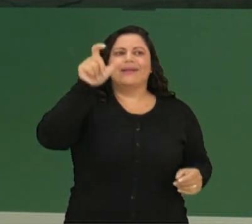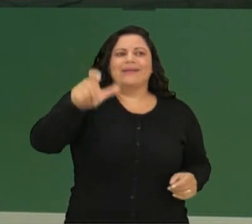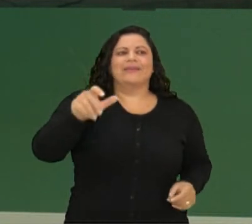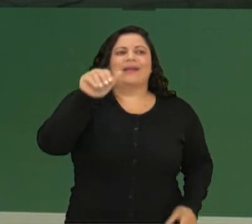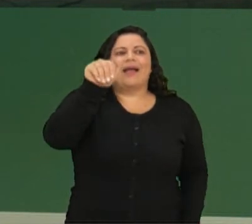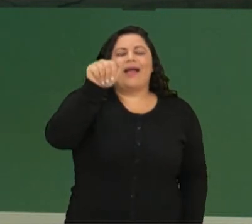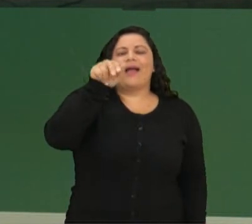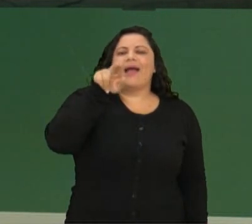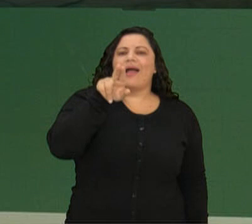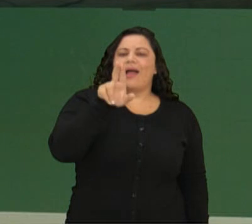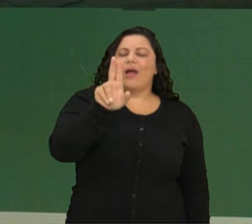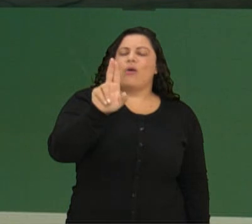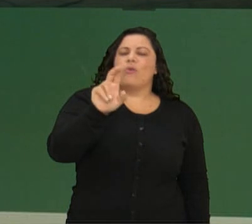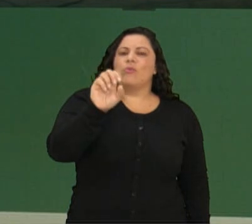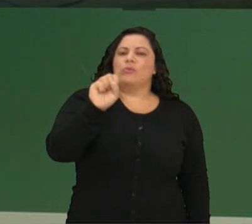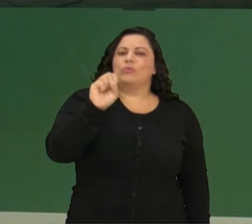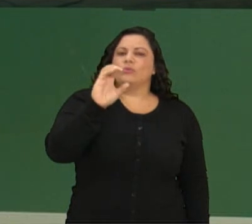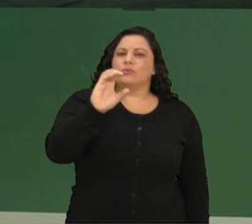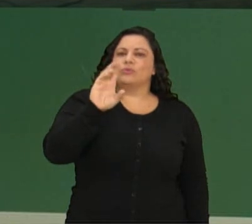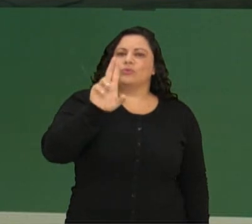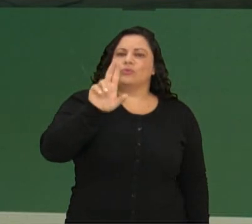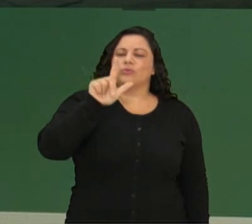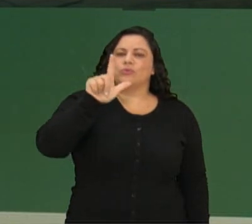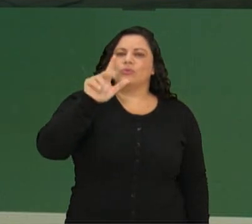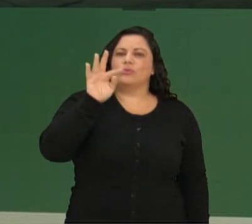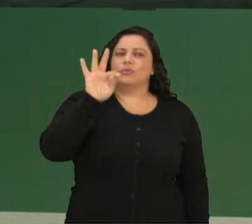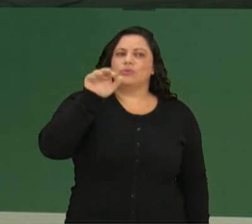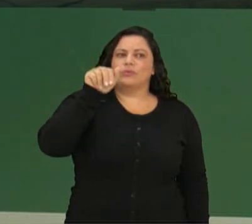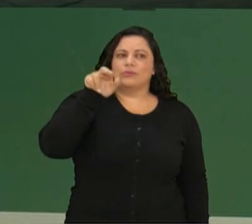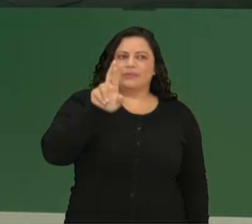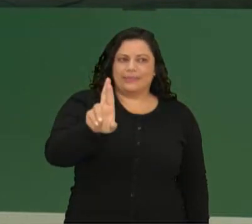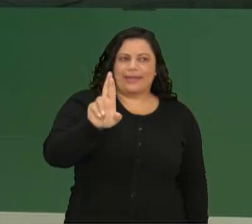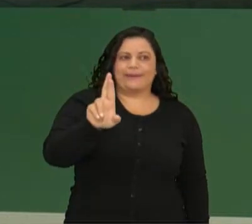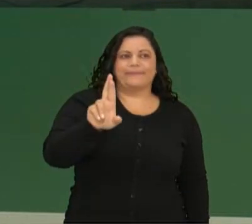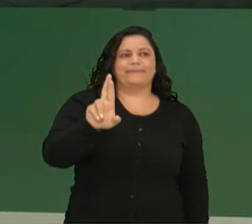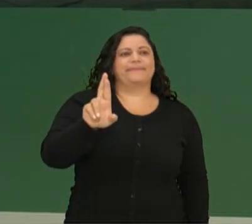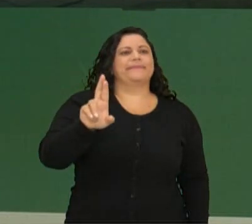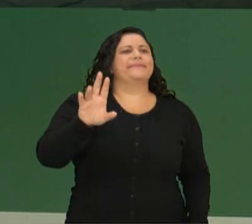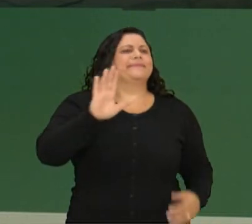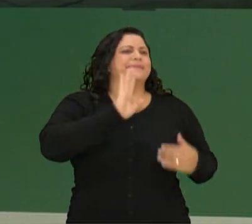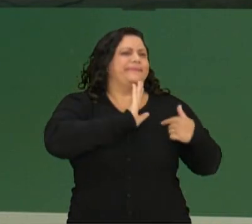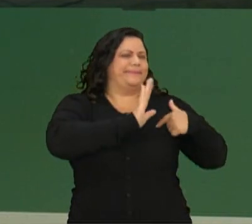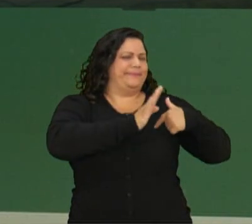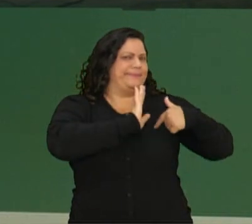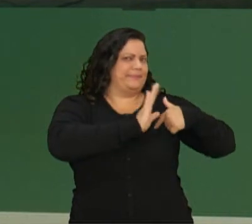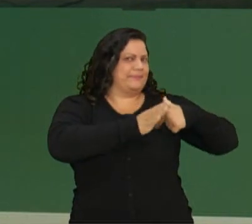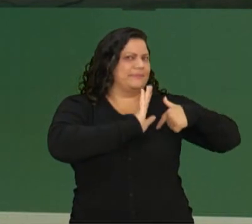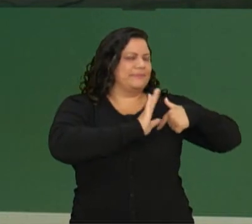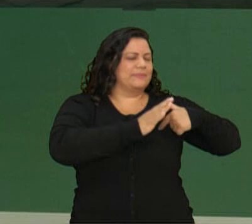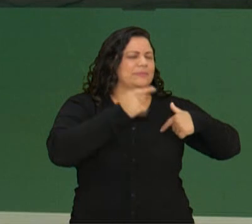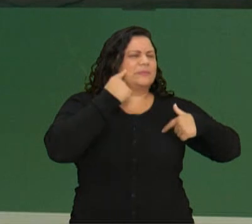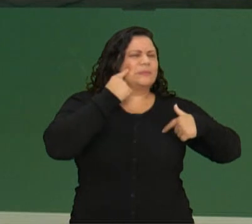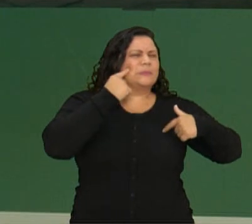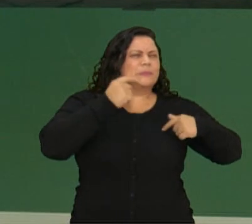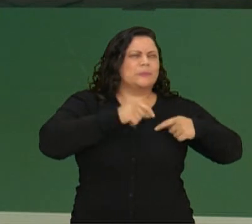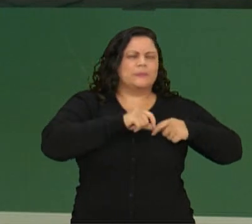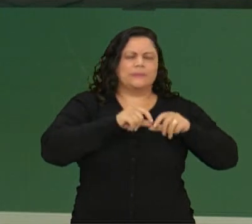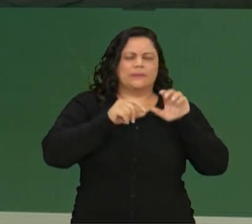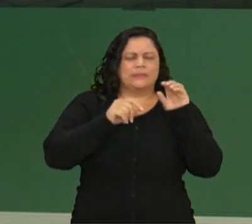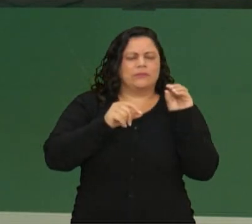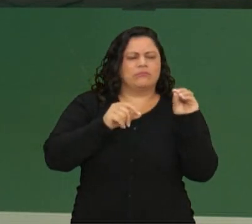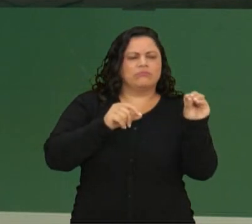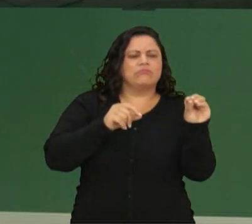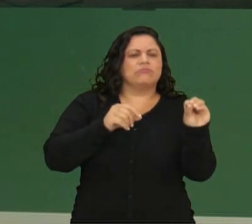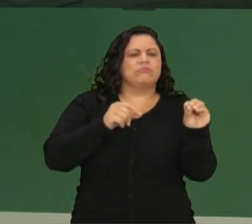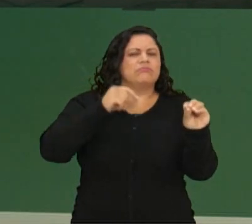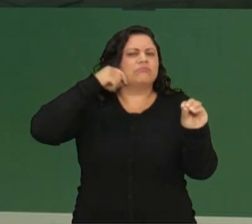é auscultar o batimento cardíaco, tá? E o médico vai auscultar o batimento